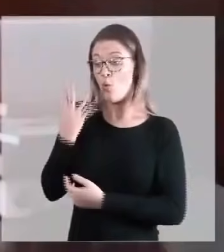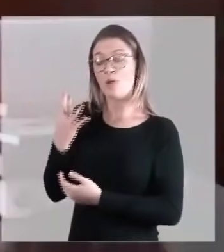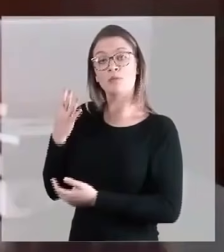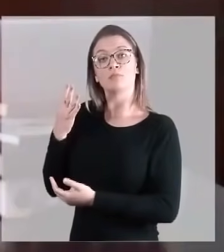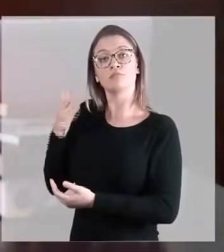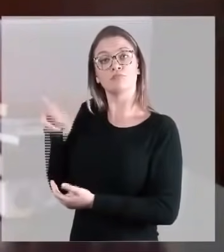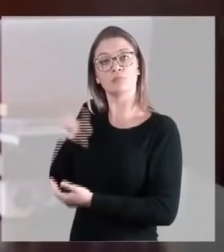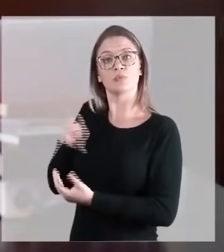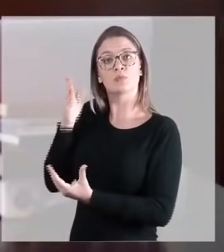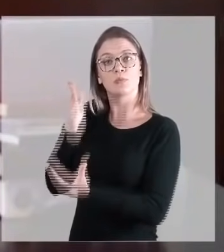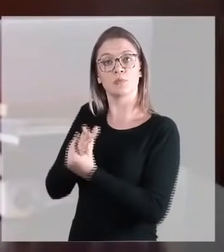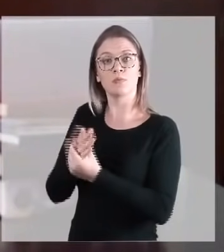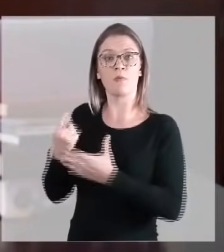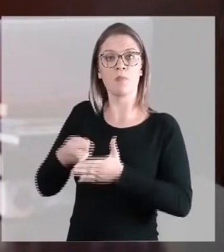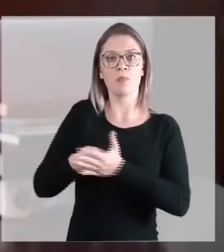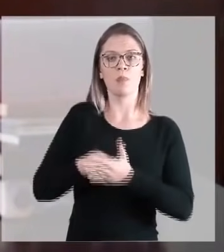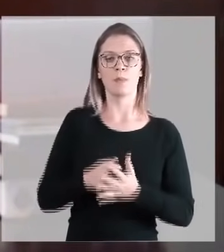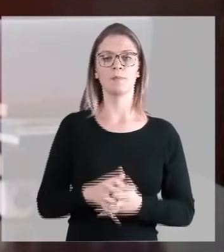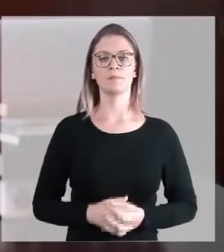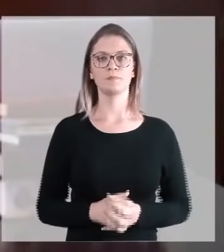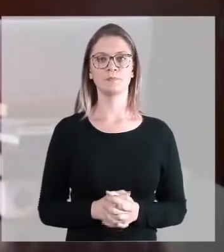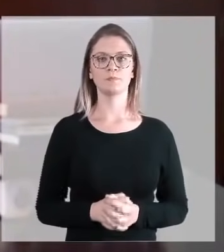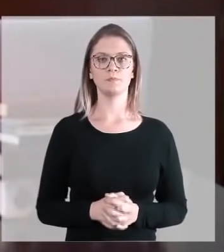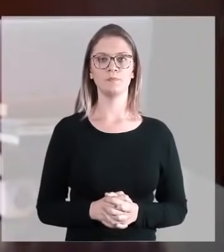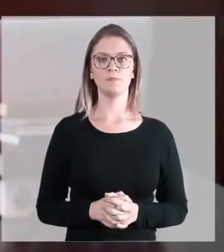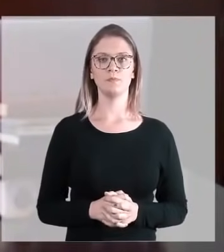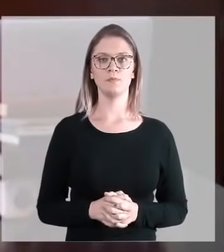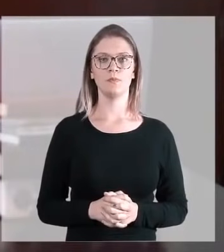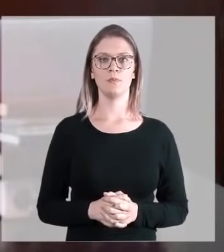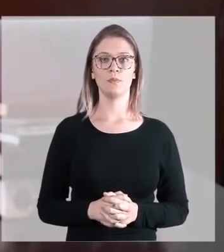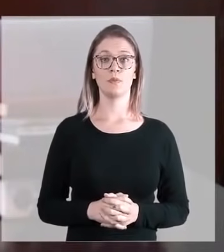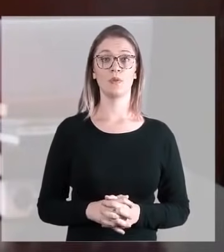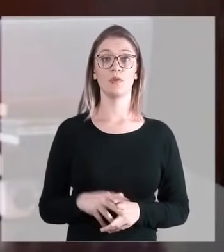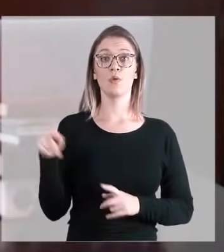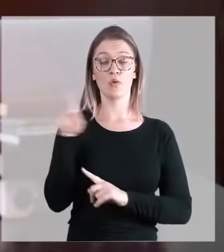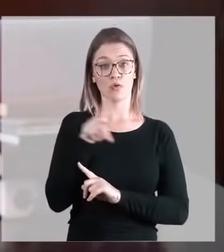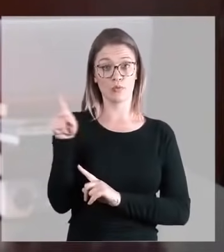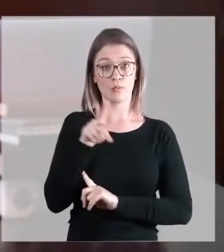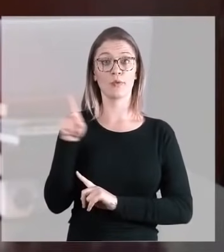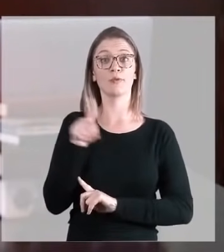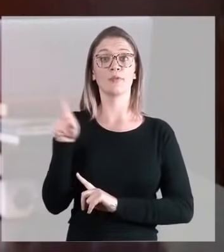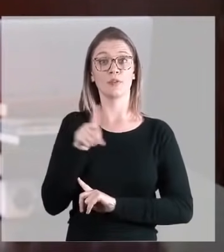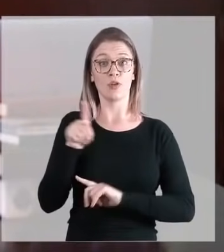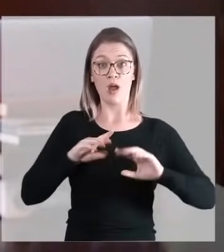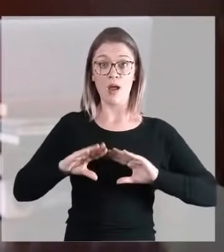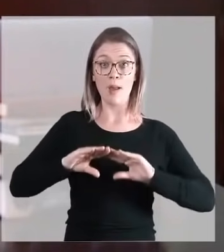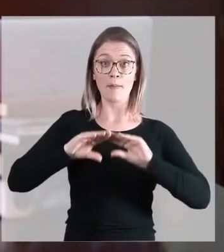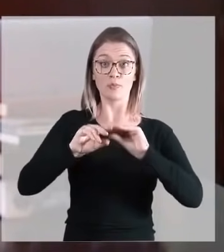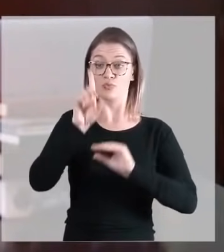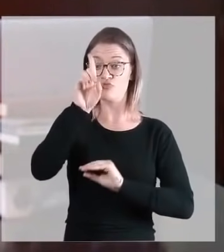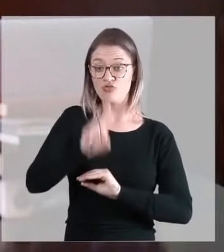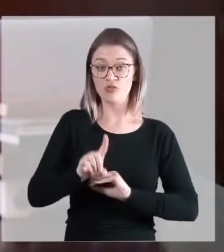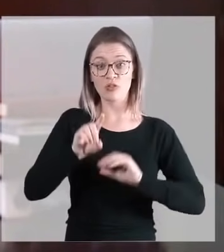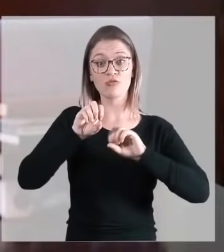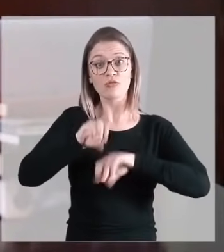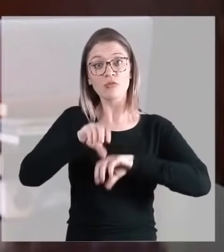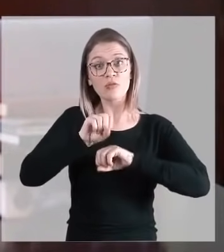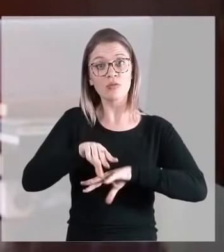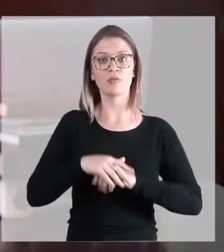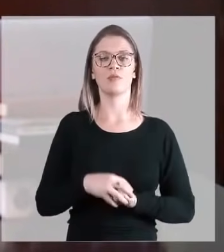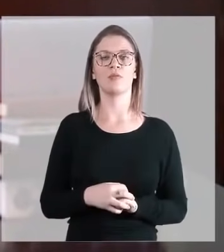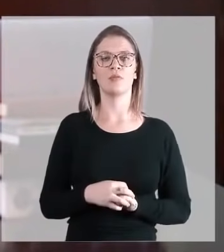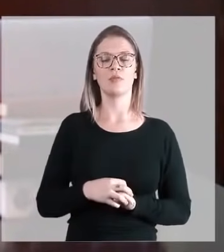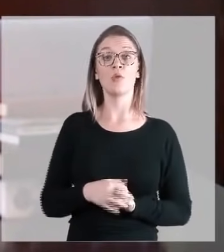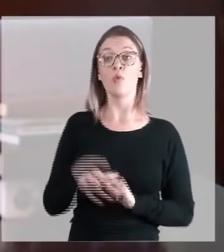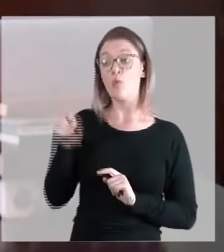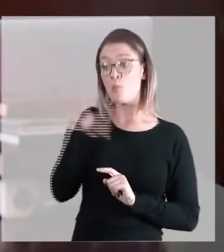ameaçado. Novamente, além dos professores terem abusado do seu direito de ensinar, são os professores que processam o pai que